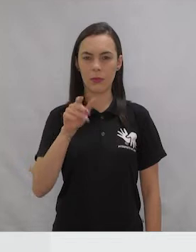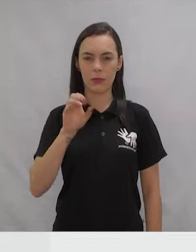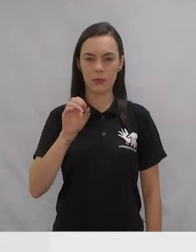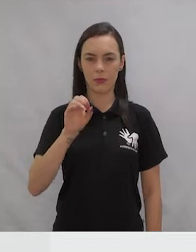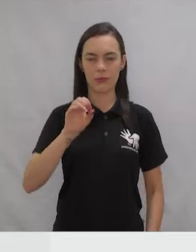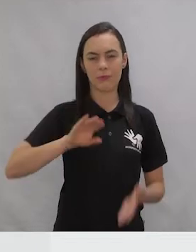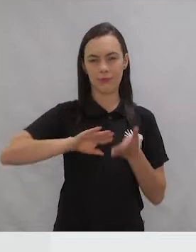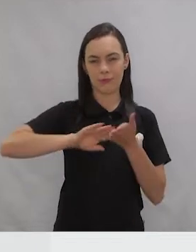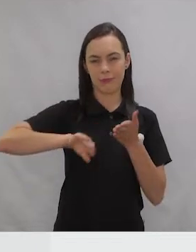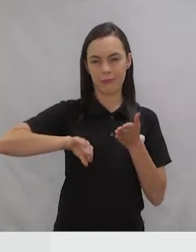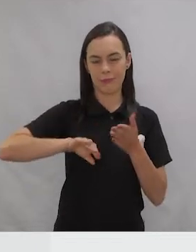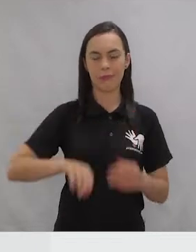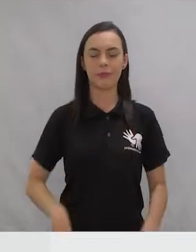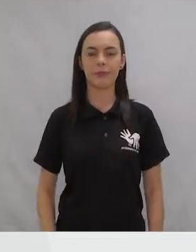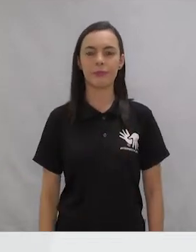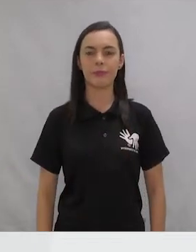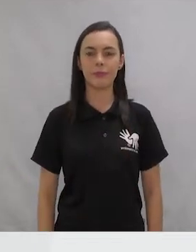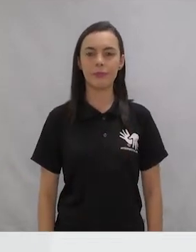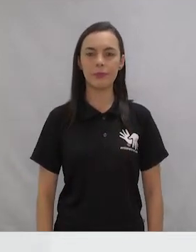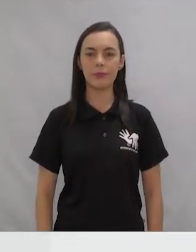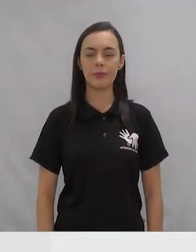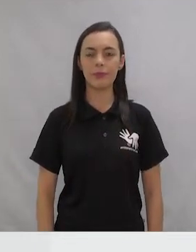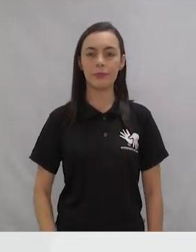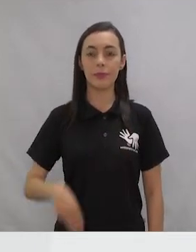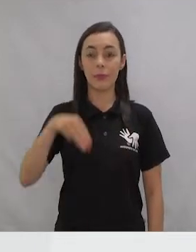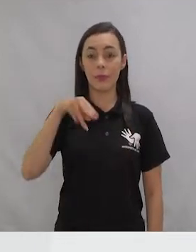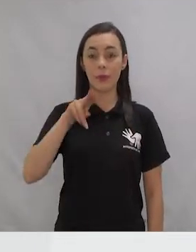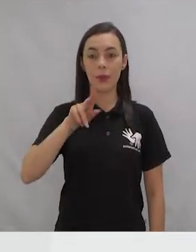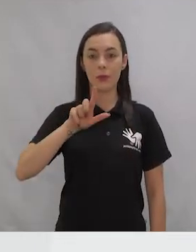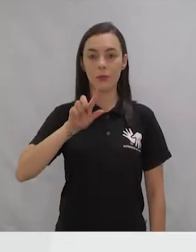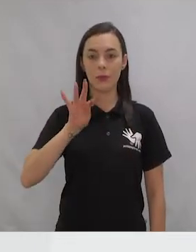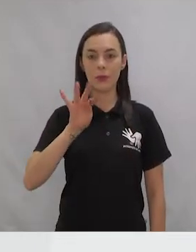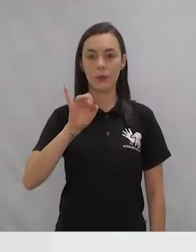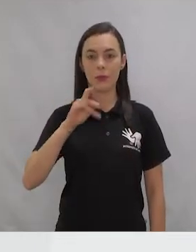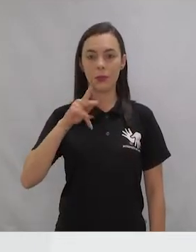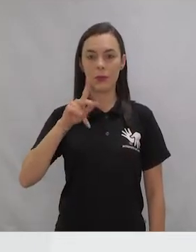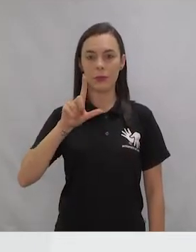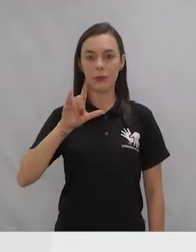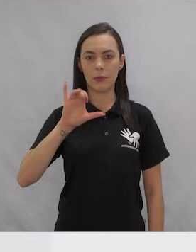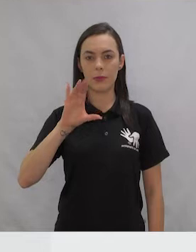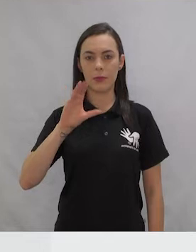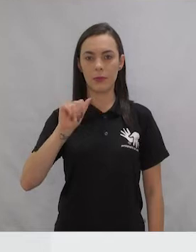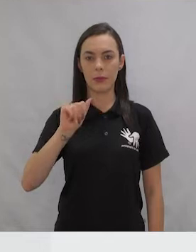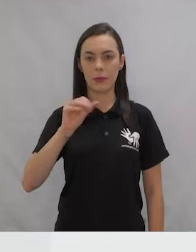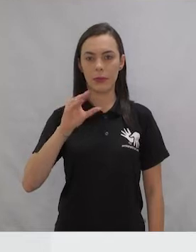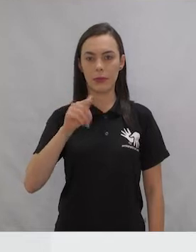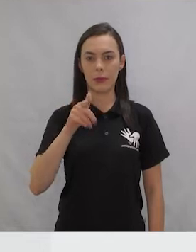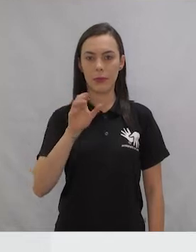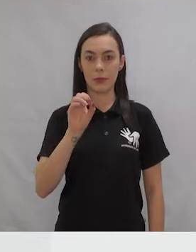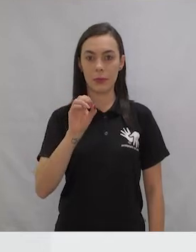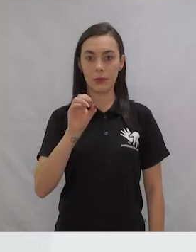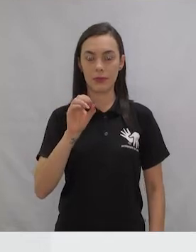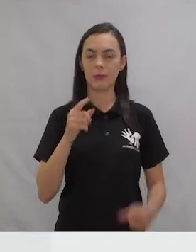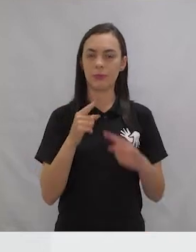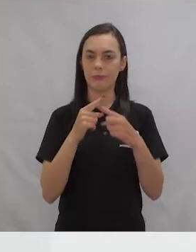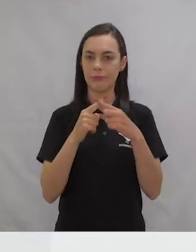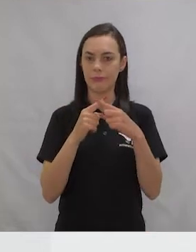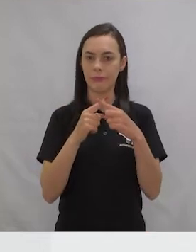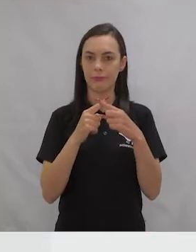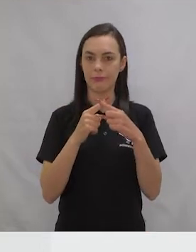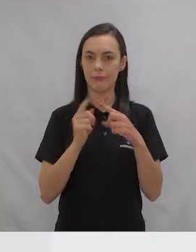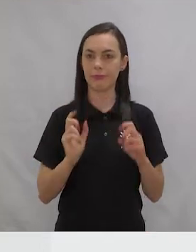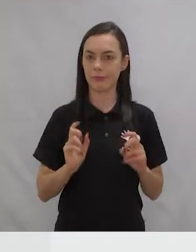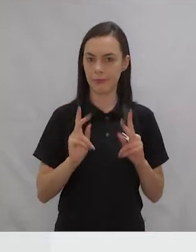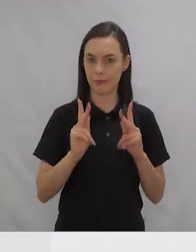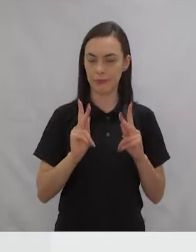né? Na multiplicação, utilizamos o sinal de vezes,